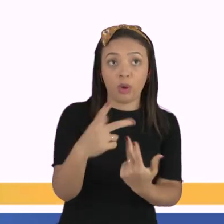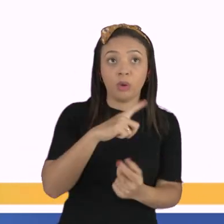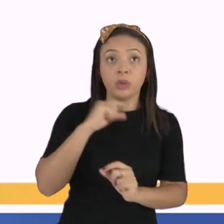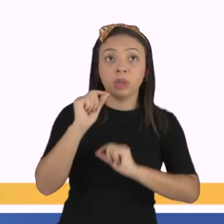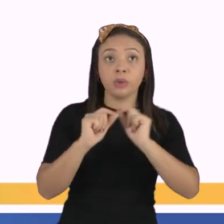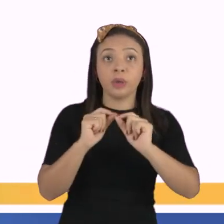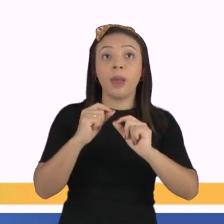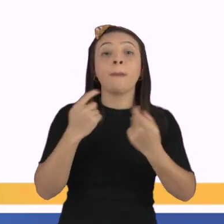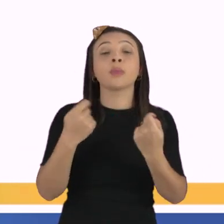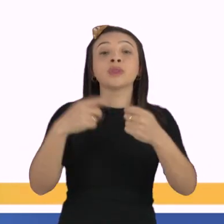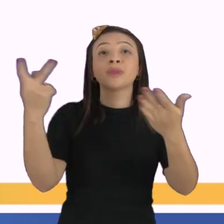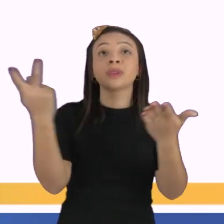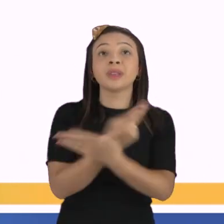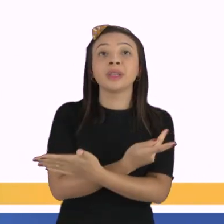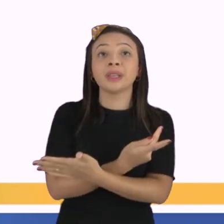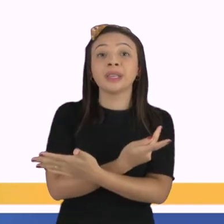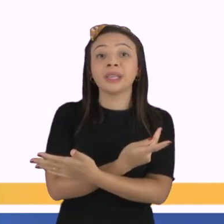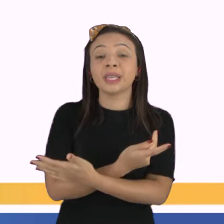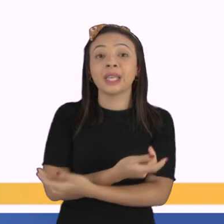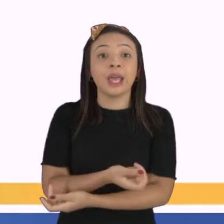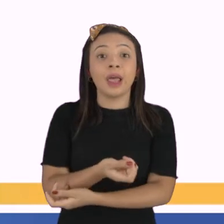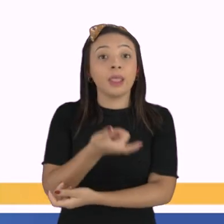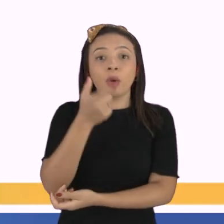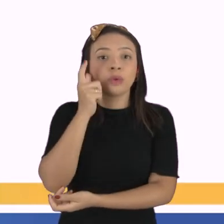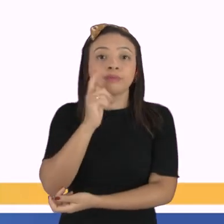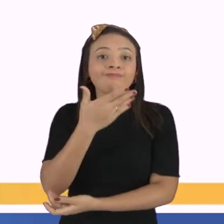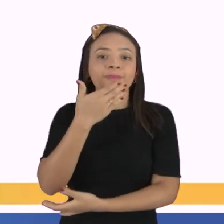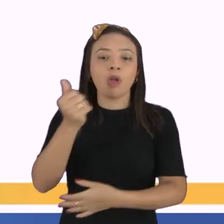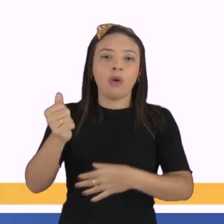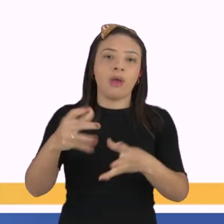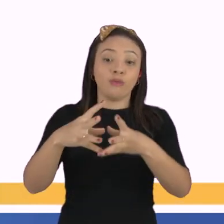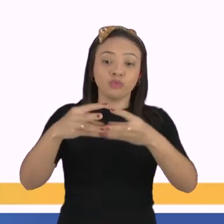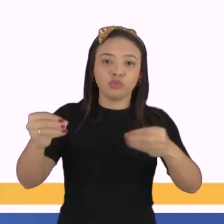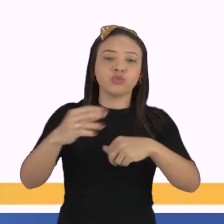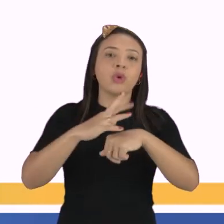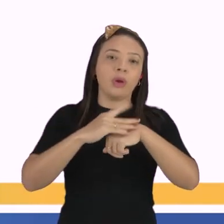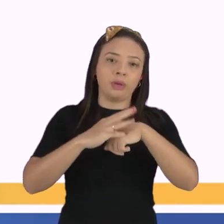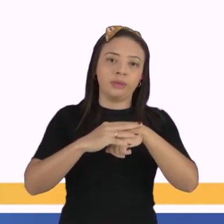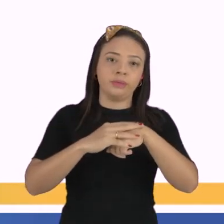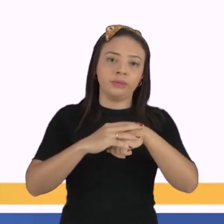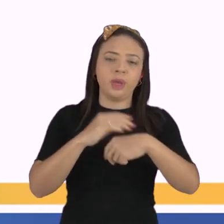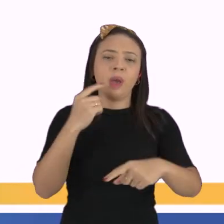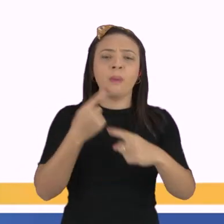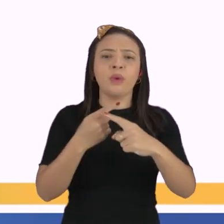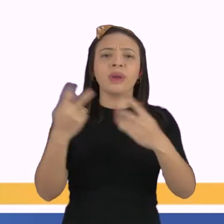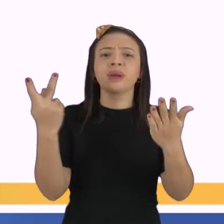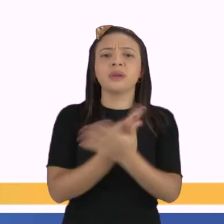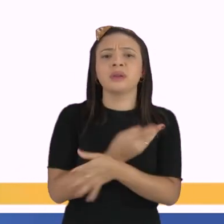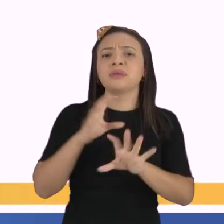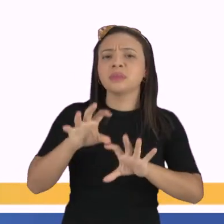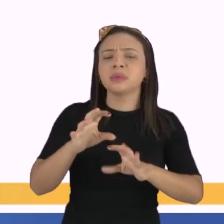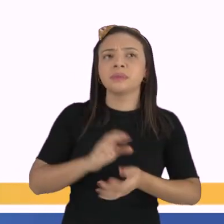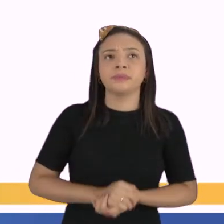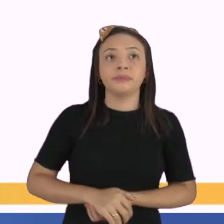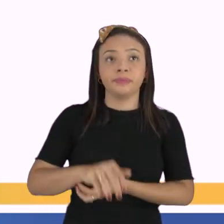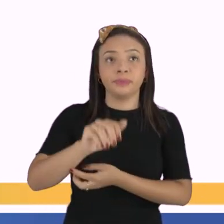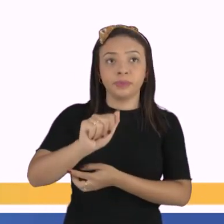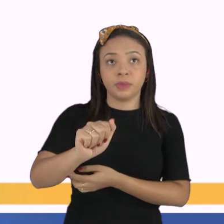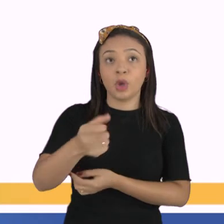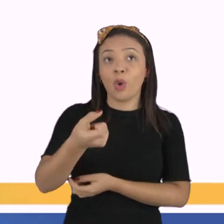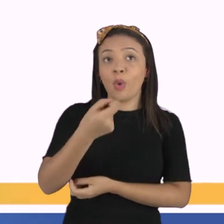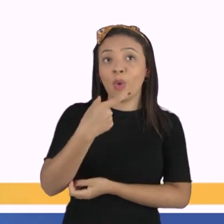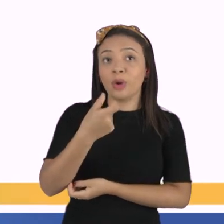como consequência a ineficácia do tratamento. Tal resultado é devido ao fato de: letra A,